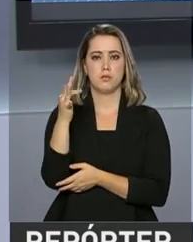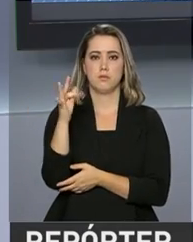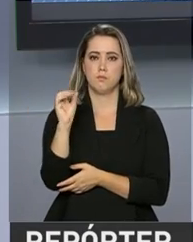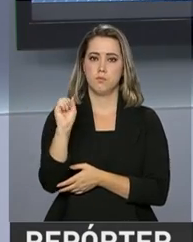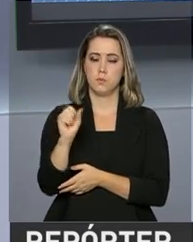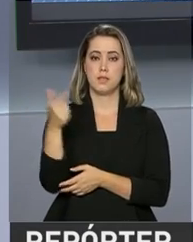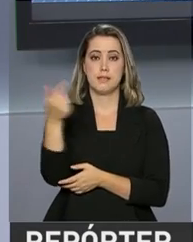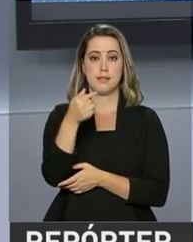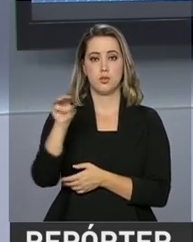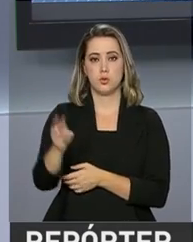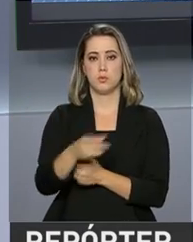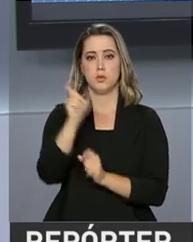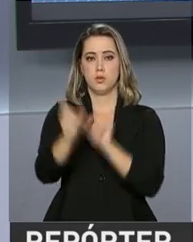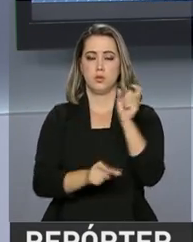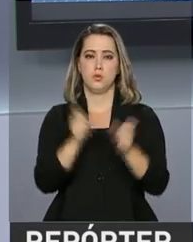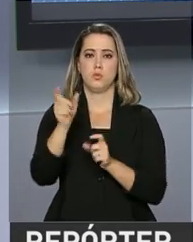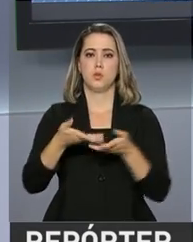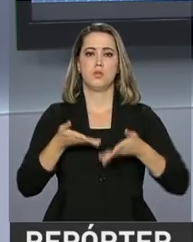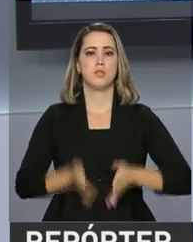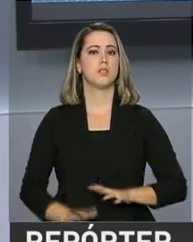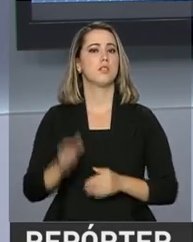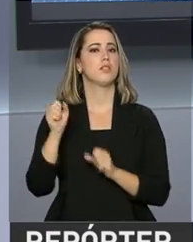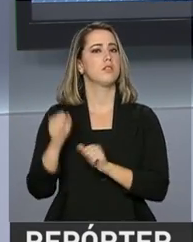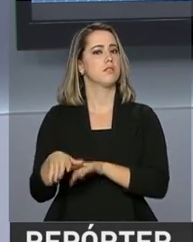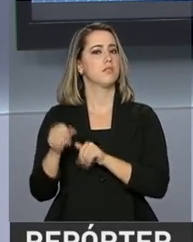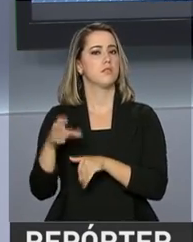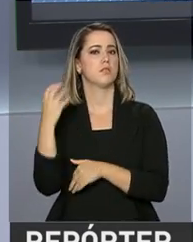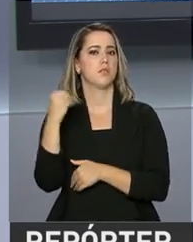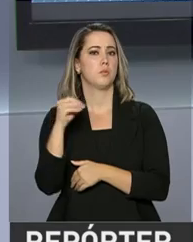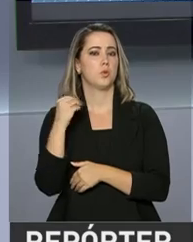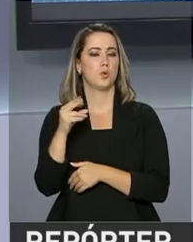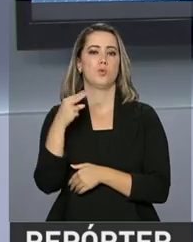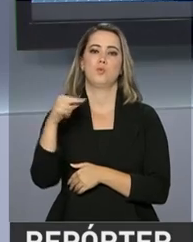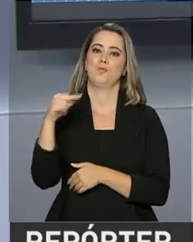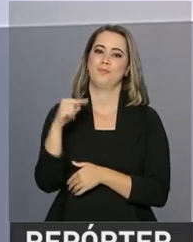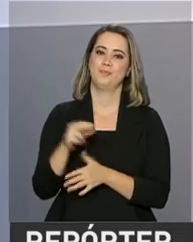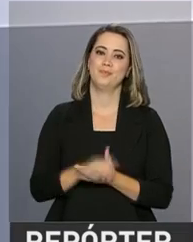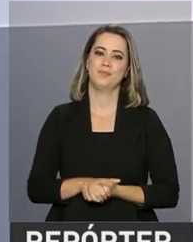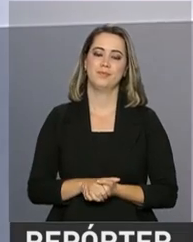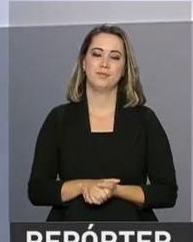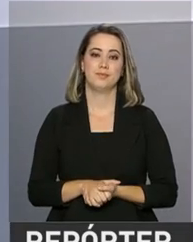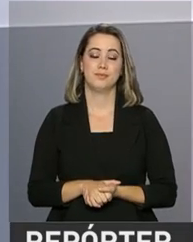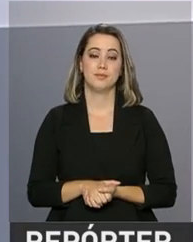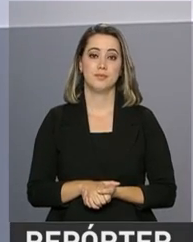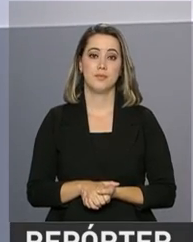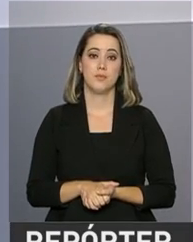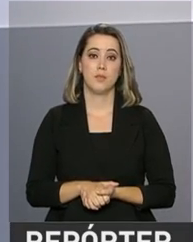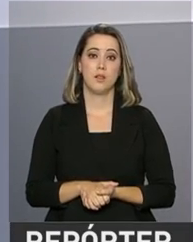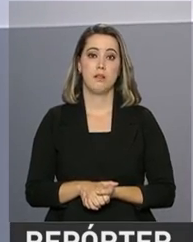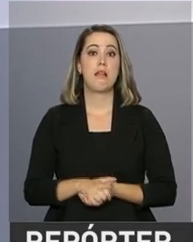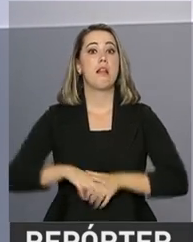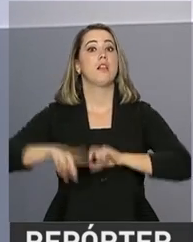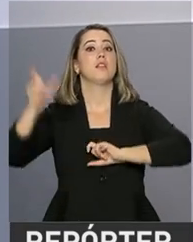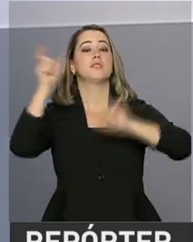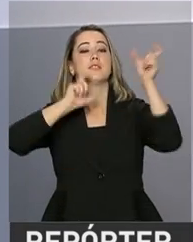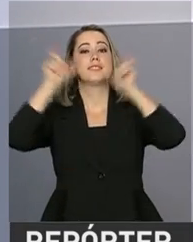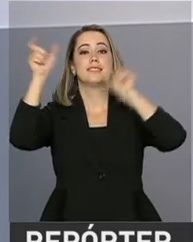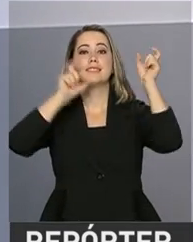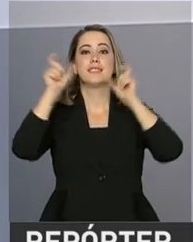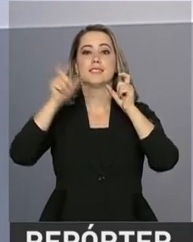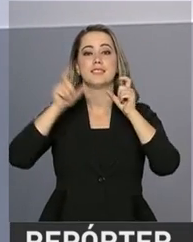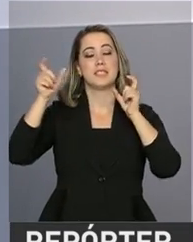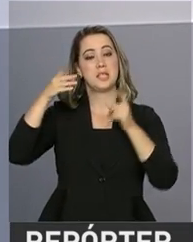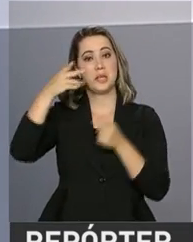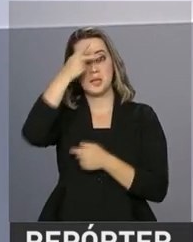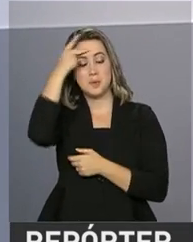de trabalhadores que fazem aniversário em setembro, outubro e novembro. Por atrair muita gente de dentro